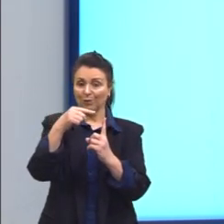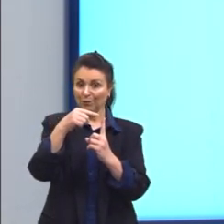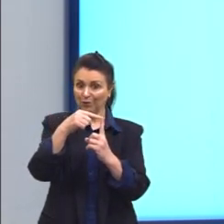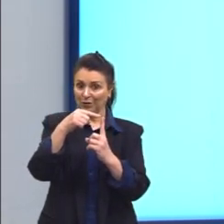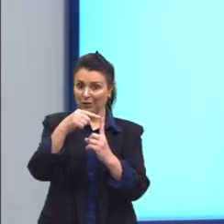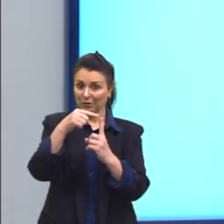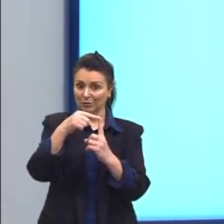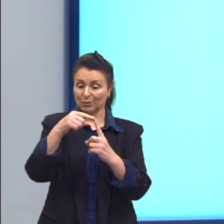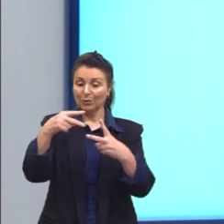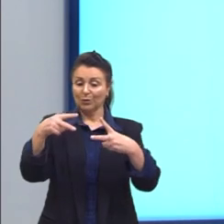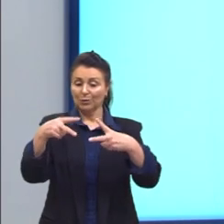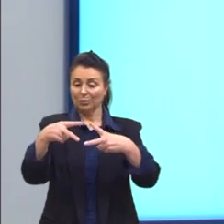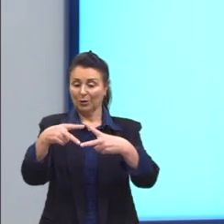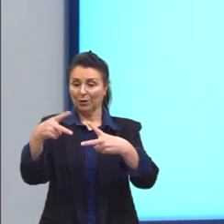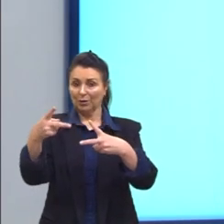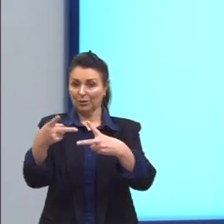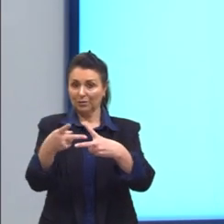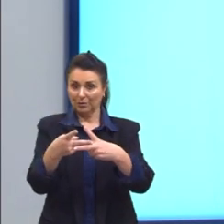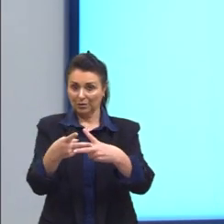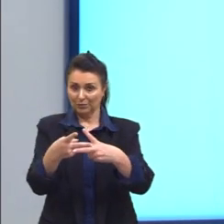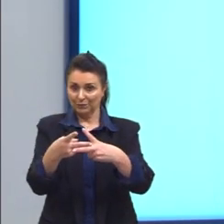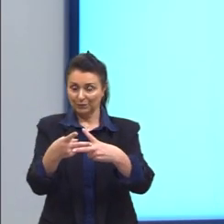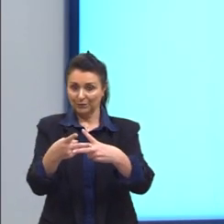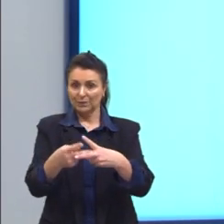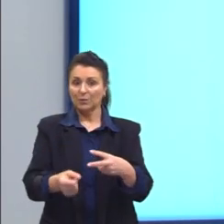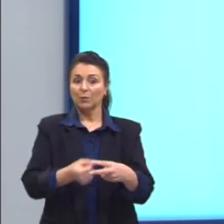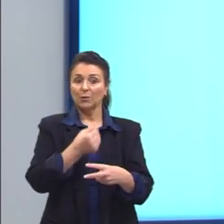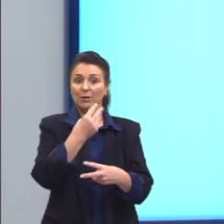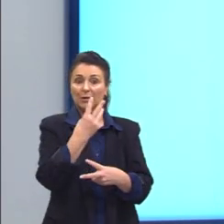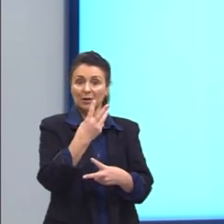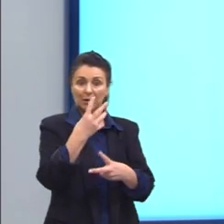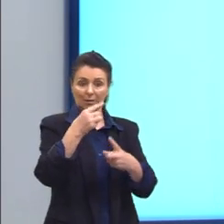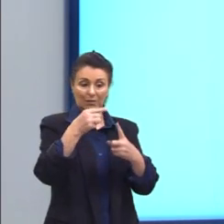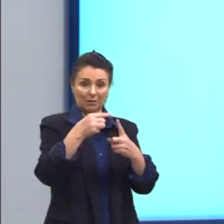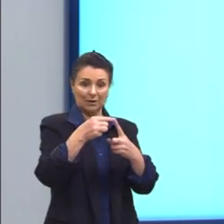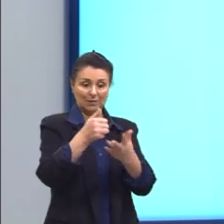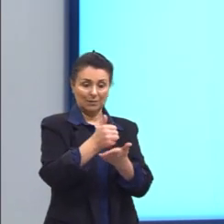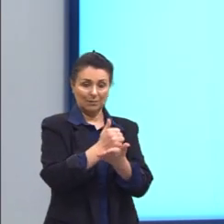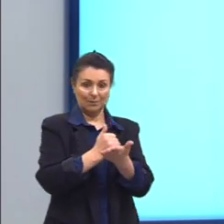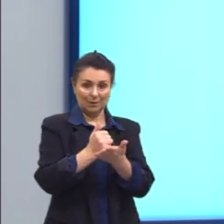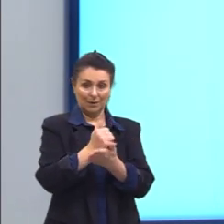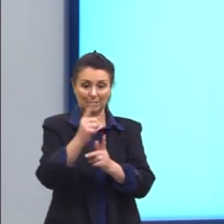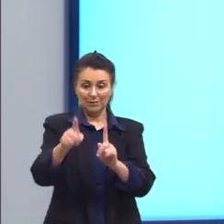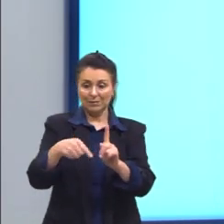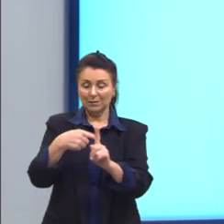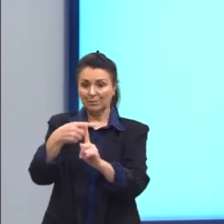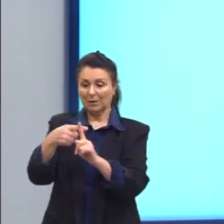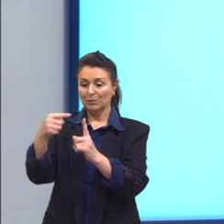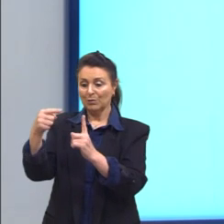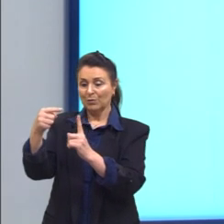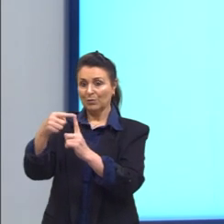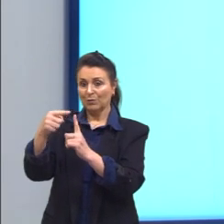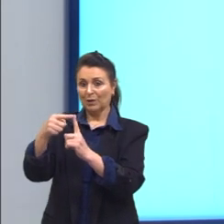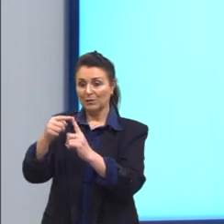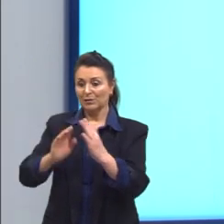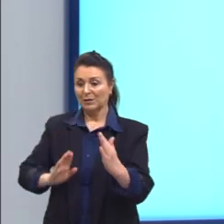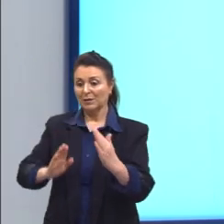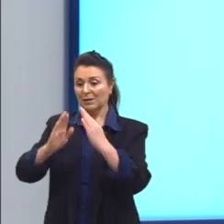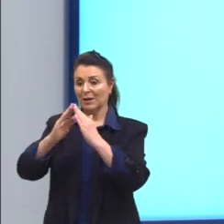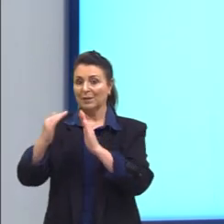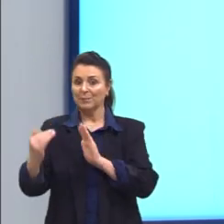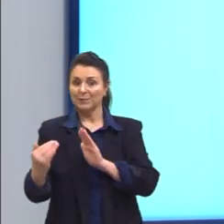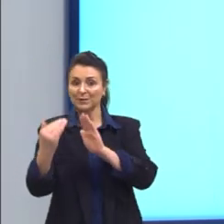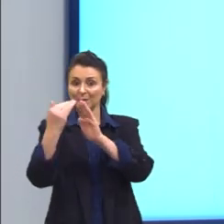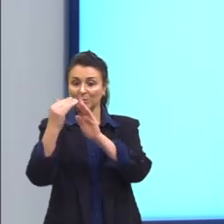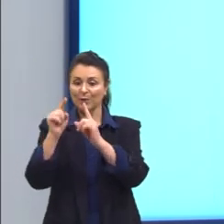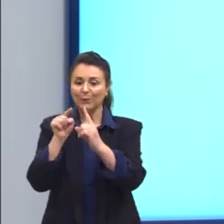nosso tetraedro nós teremos três vértices aqui na base mais o vértice da pirâmide né lá em cima